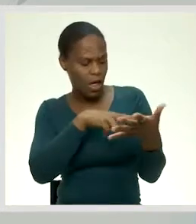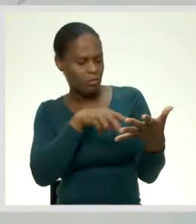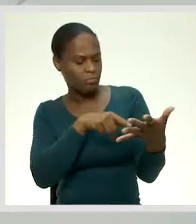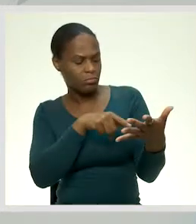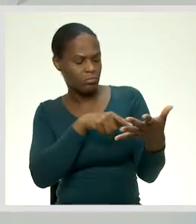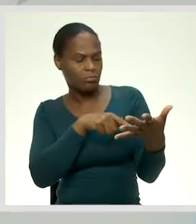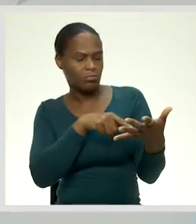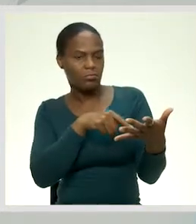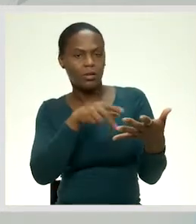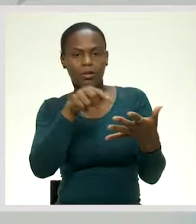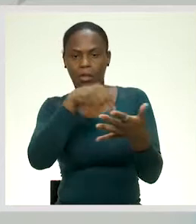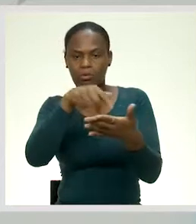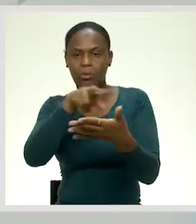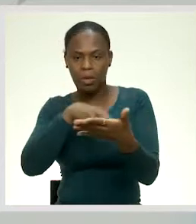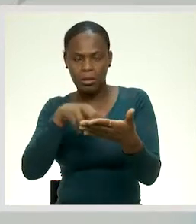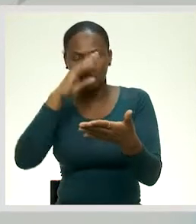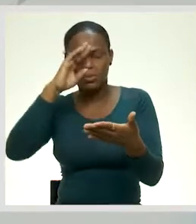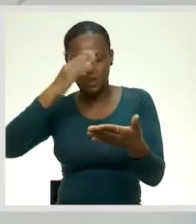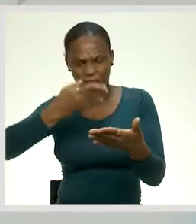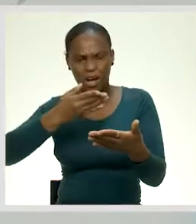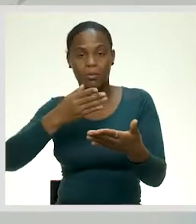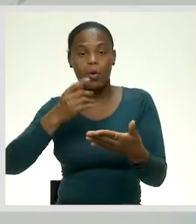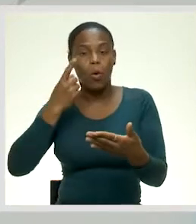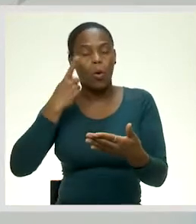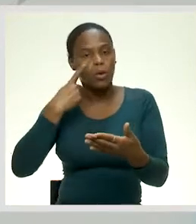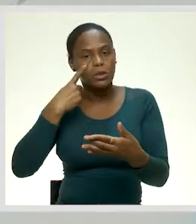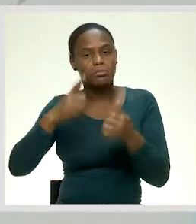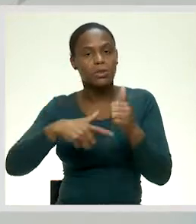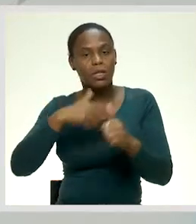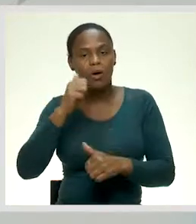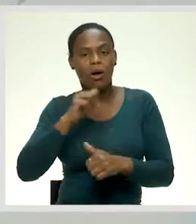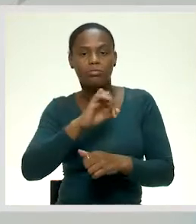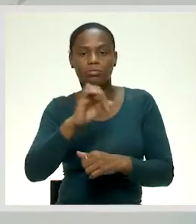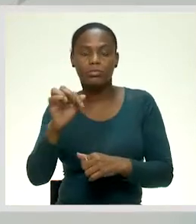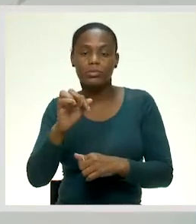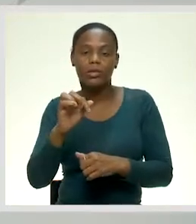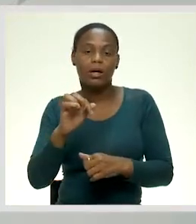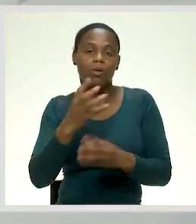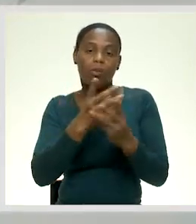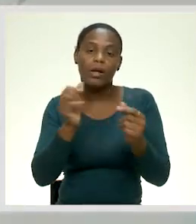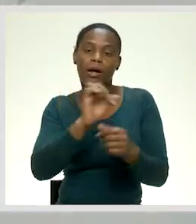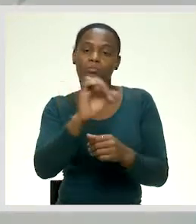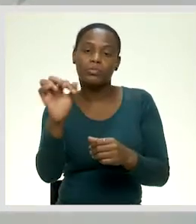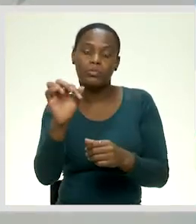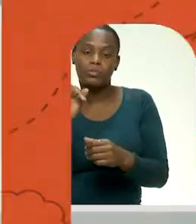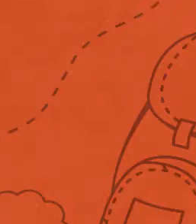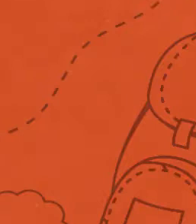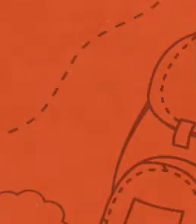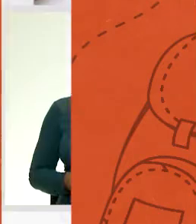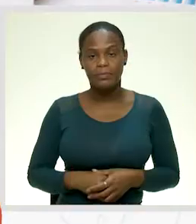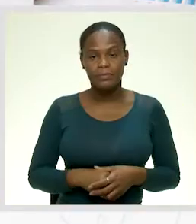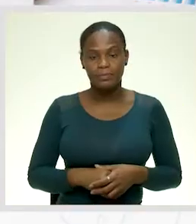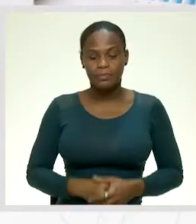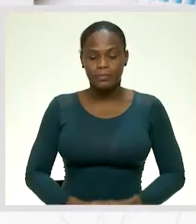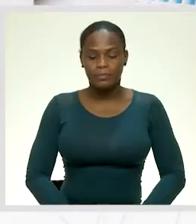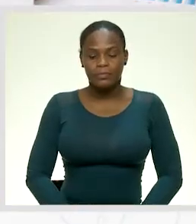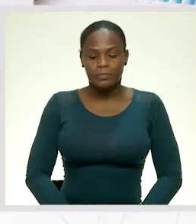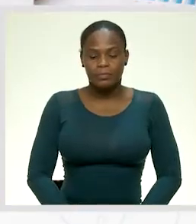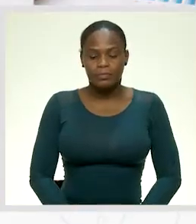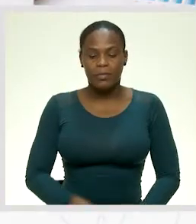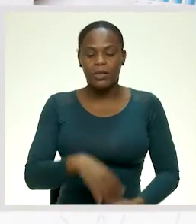leitura, saberá ou conhecerá melhor as suas aptidões e as suas qualidades. A estrutura